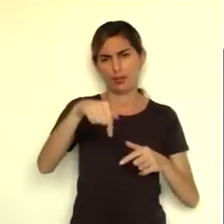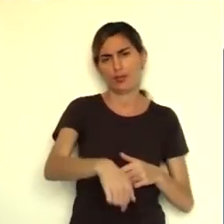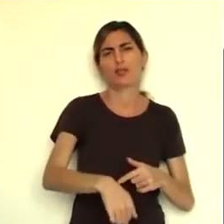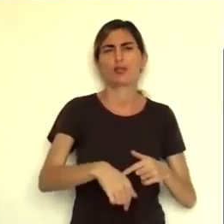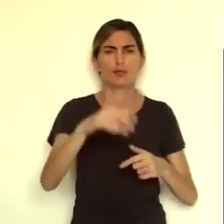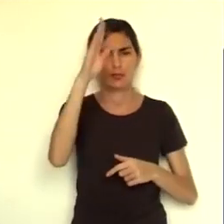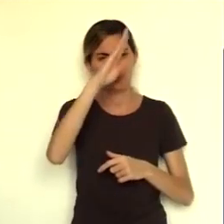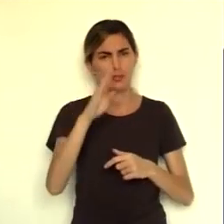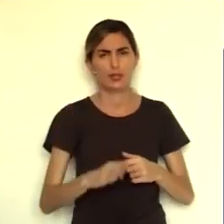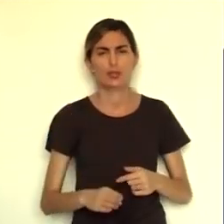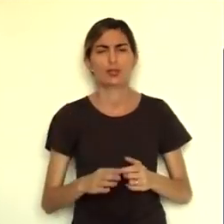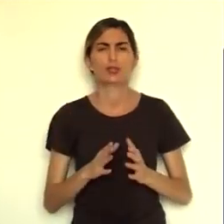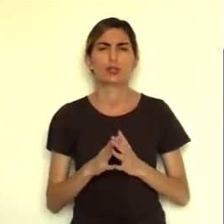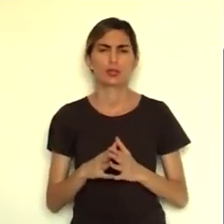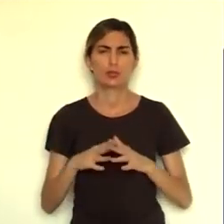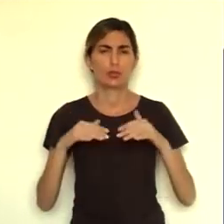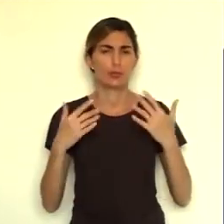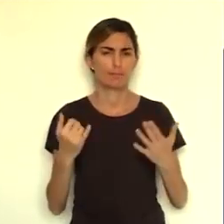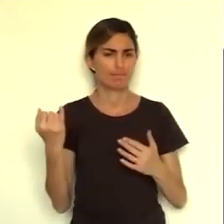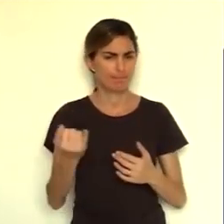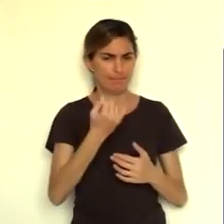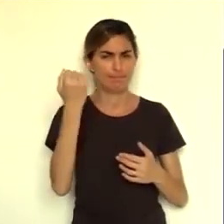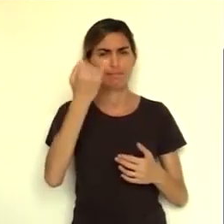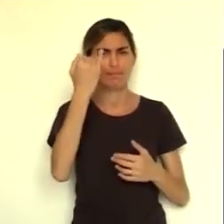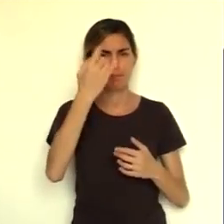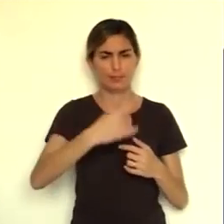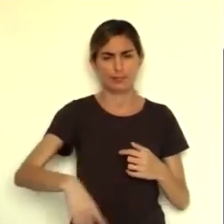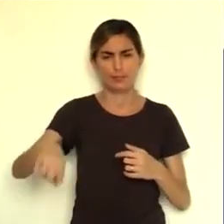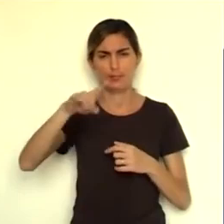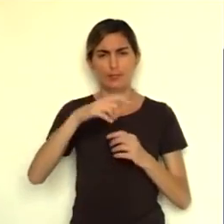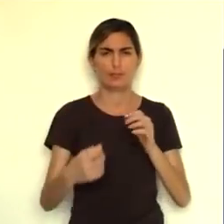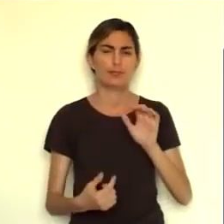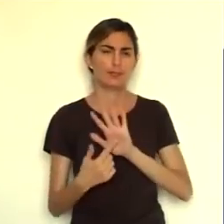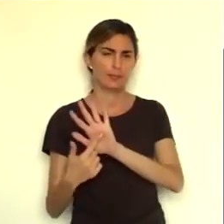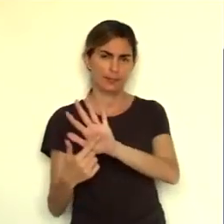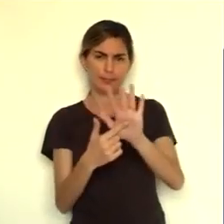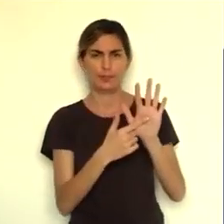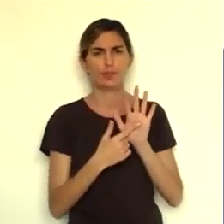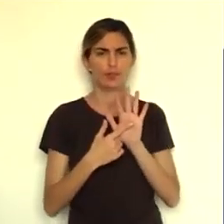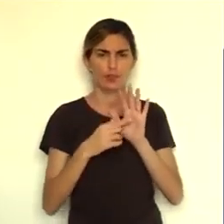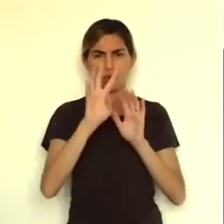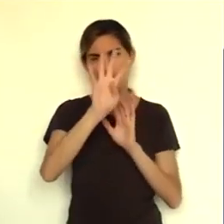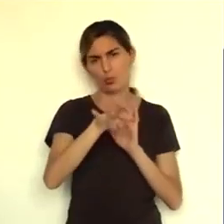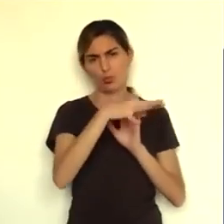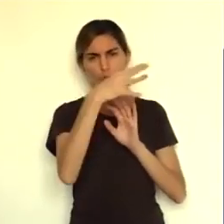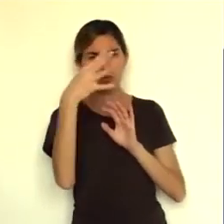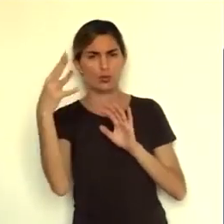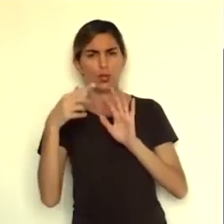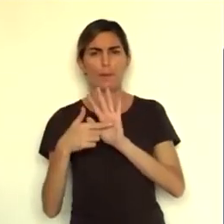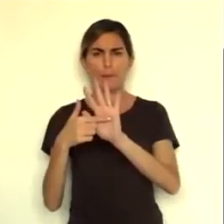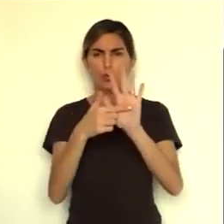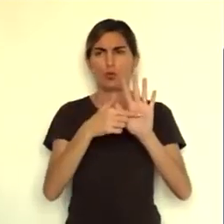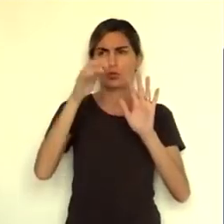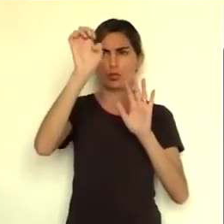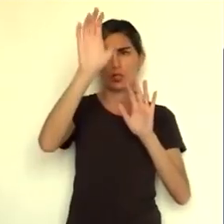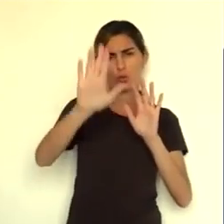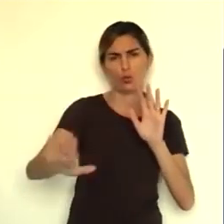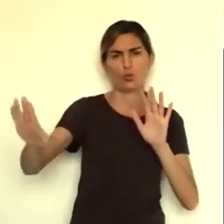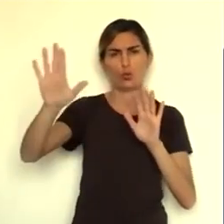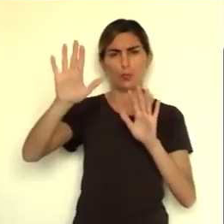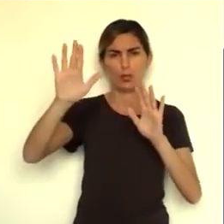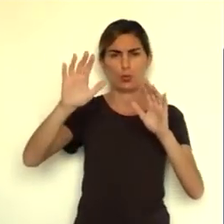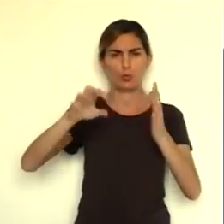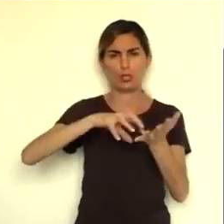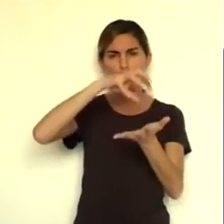origem aos afro-brasileiros. É importante assim a gente destacar que o gráfico está mostrando o